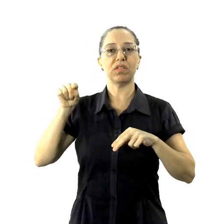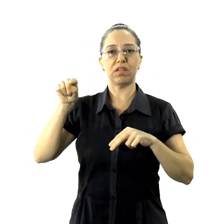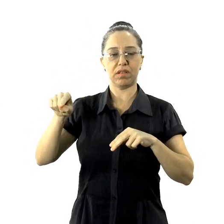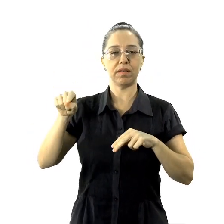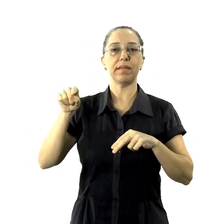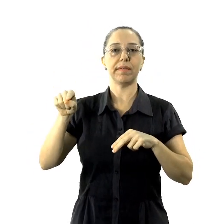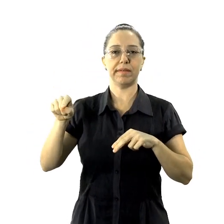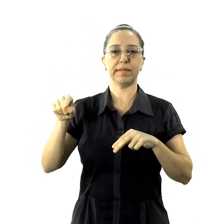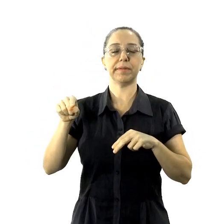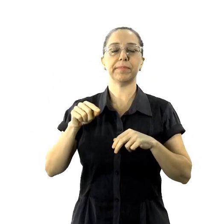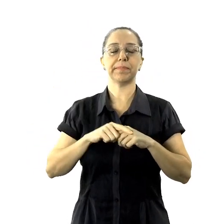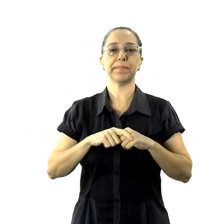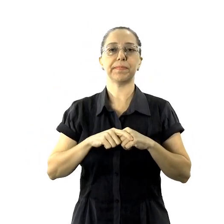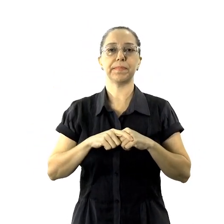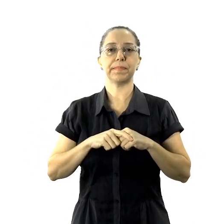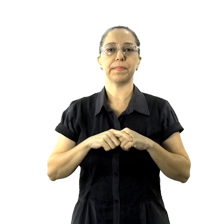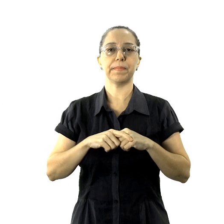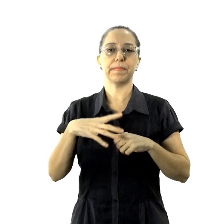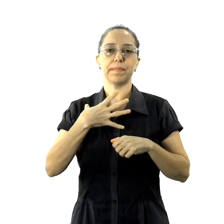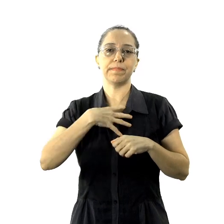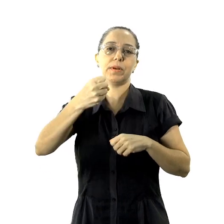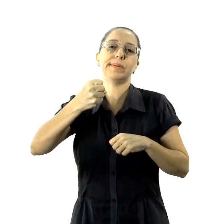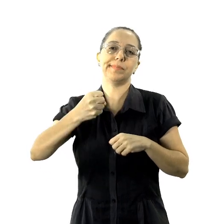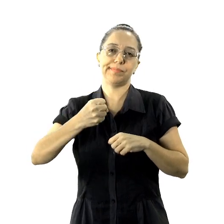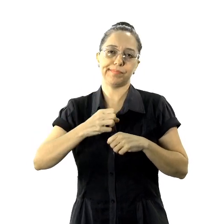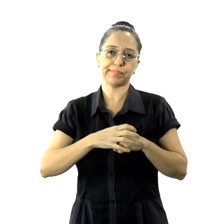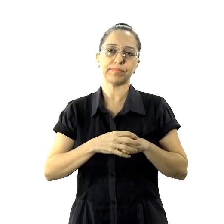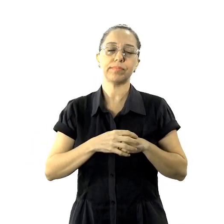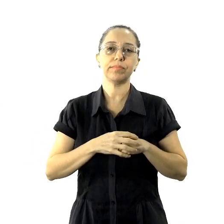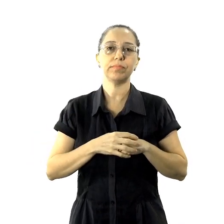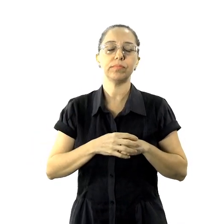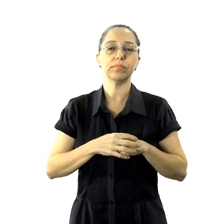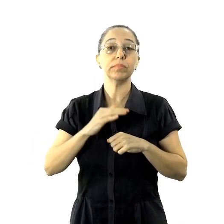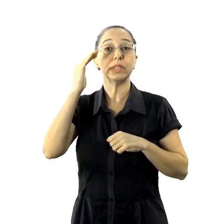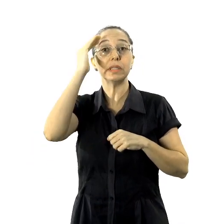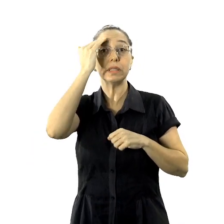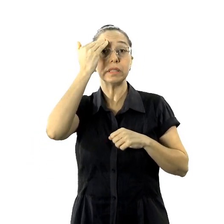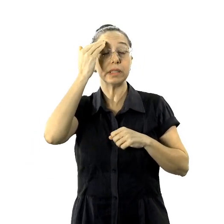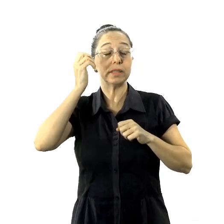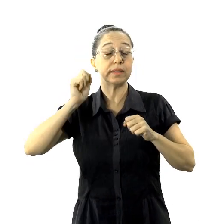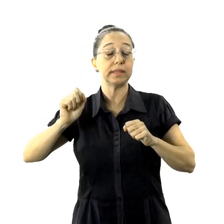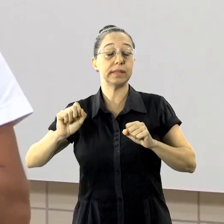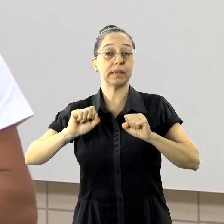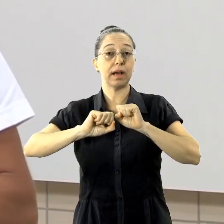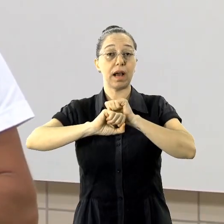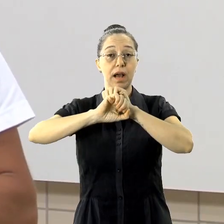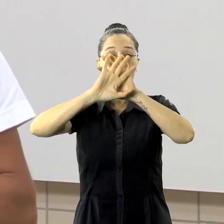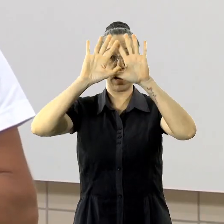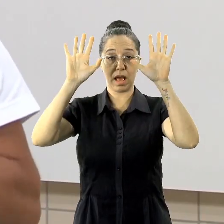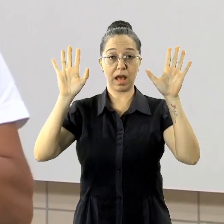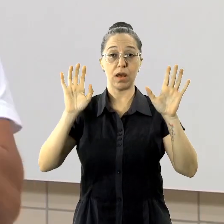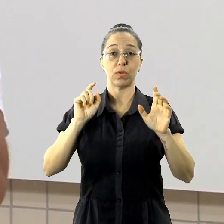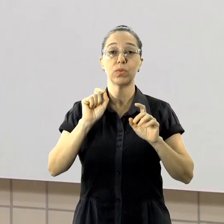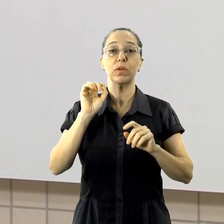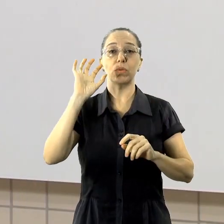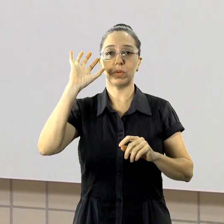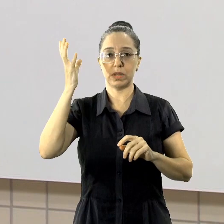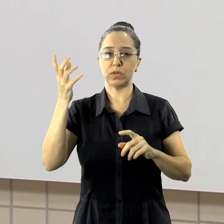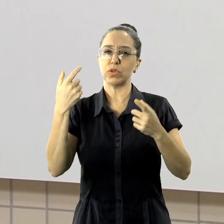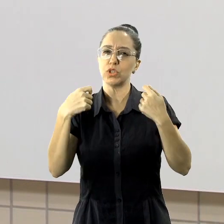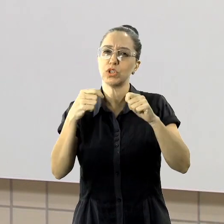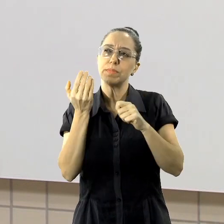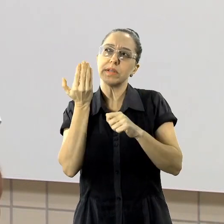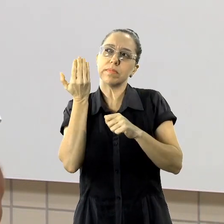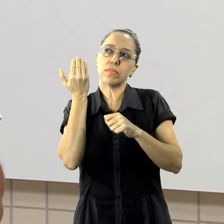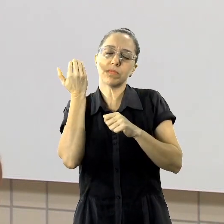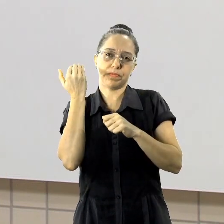atribuía para cometer o ato de suicídio. Para entendermos melhor o que aconteceu nesse processo, a gente precisa voltar um